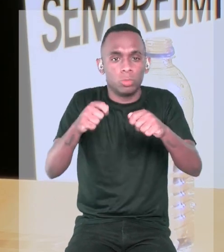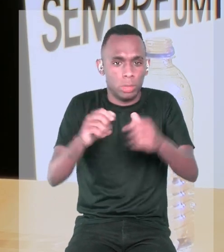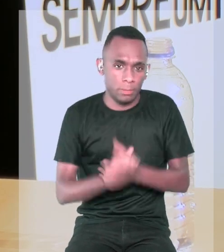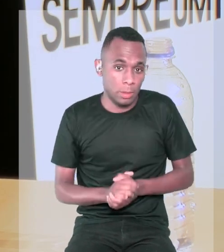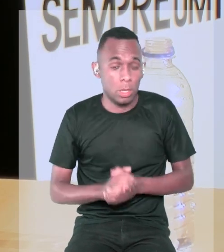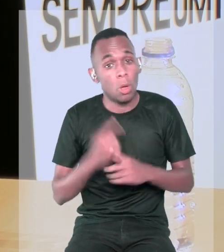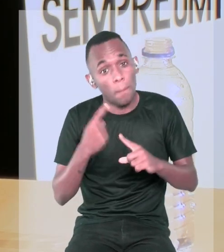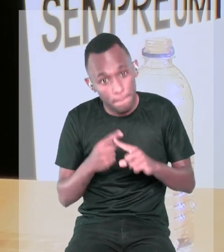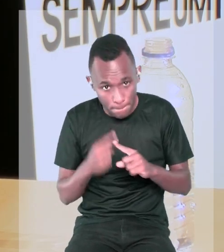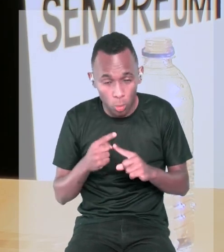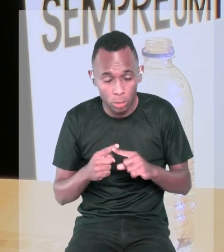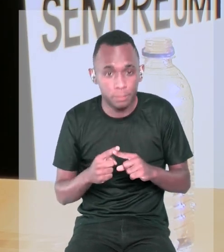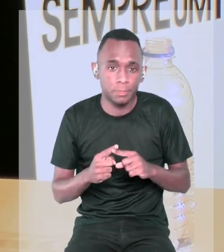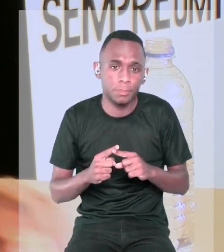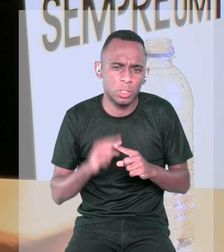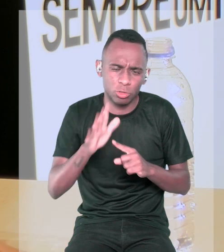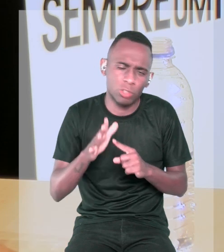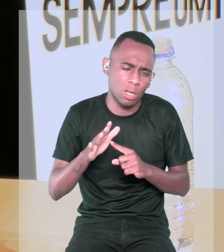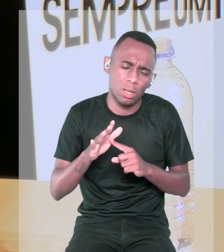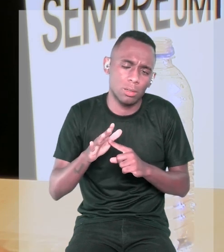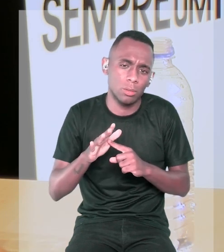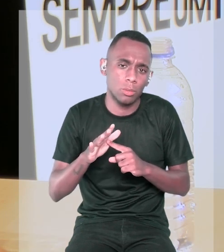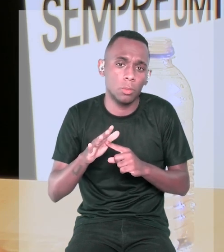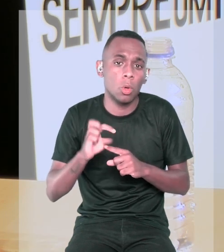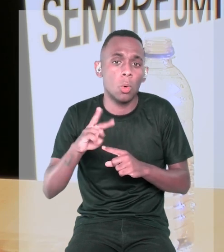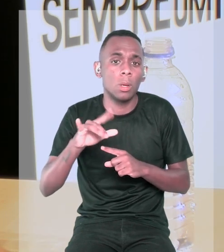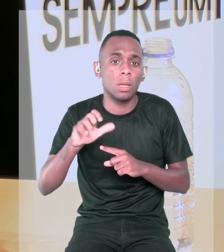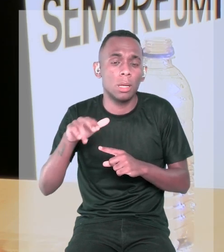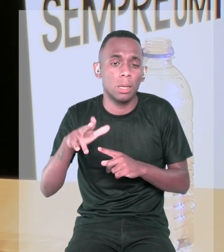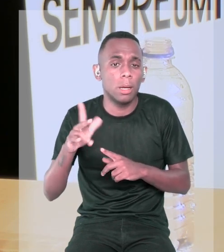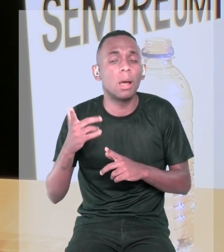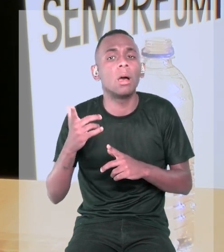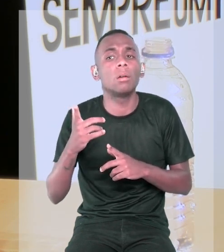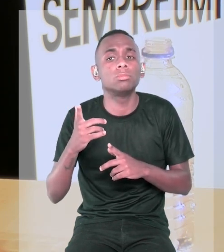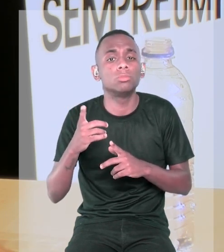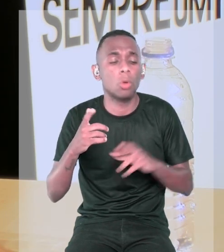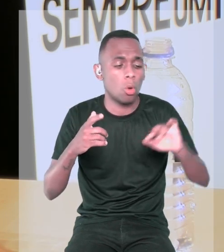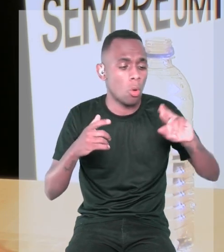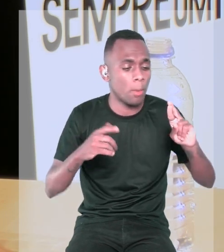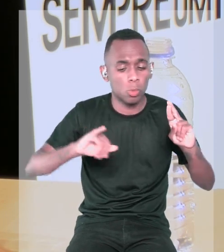Julieta, o que o amor pode, o amor ousa tentar.